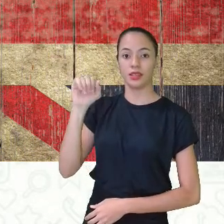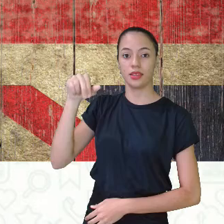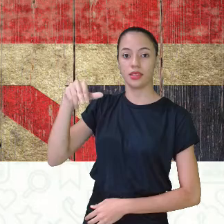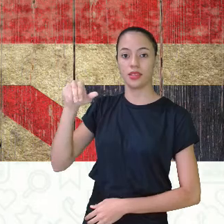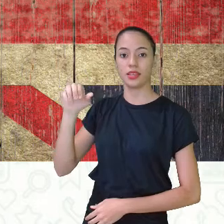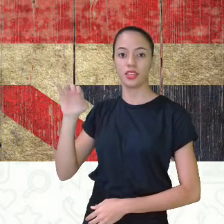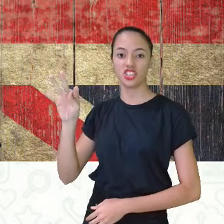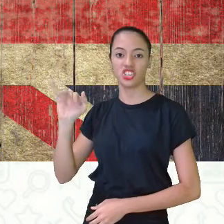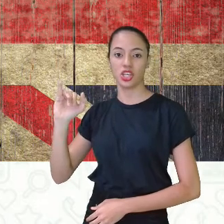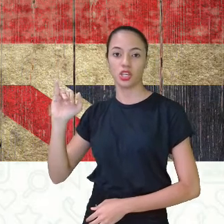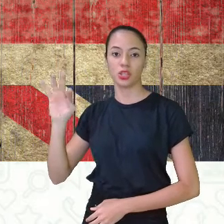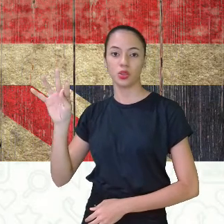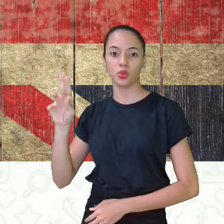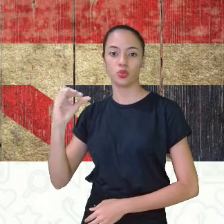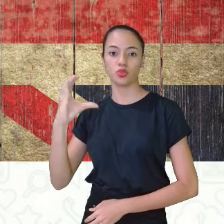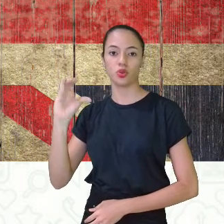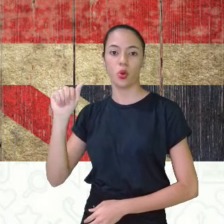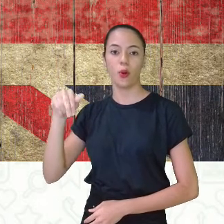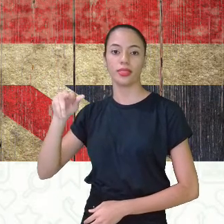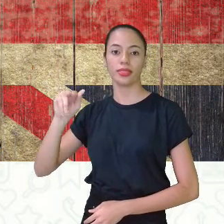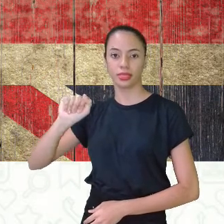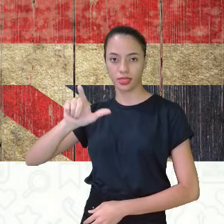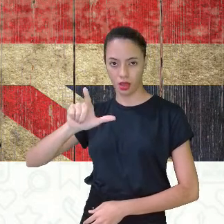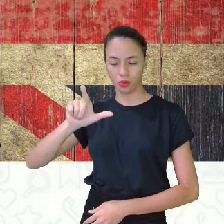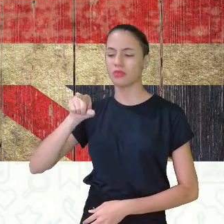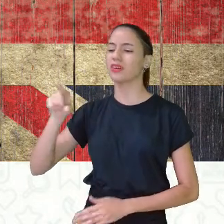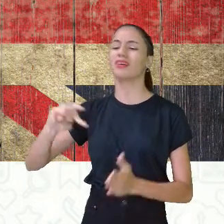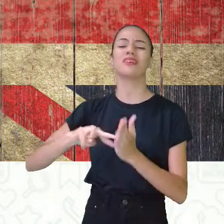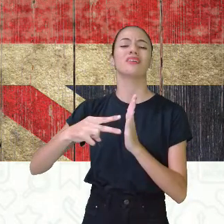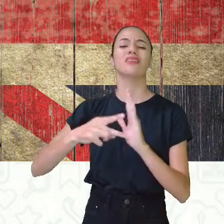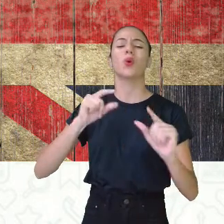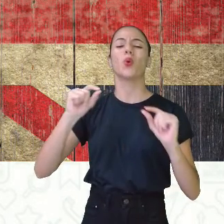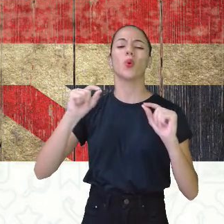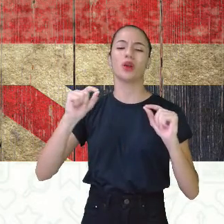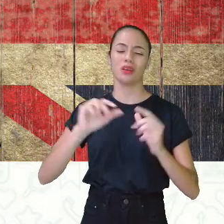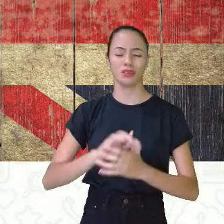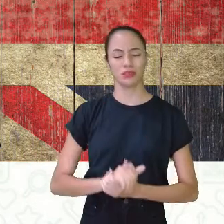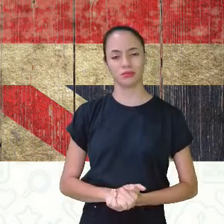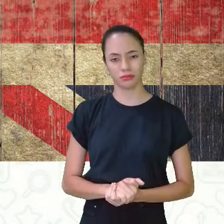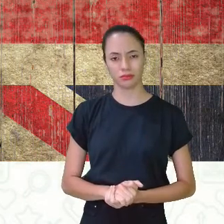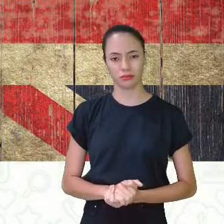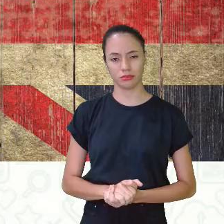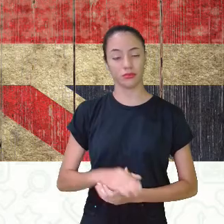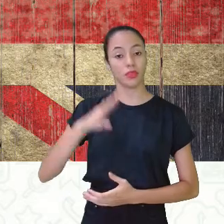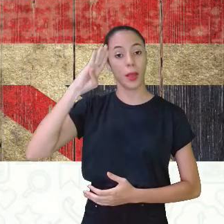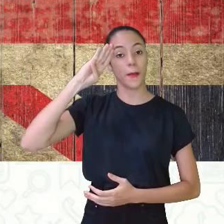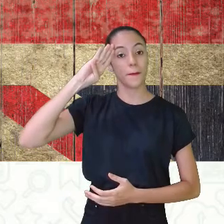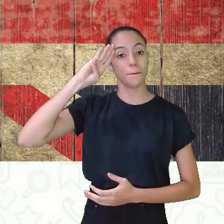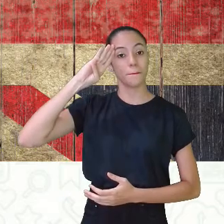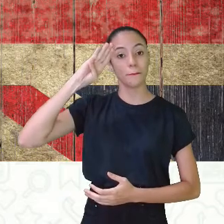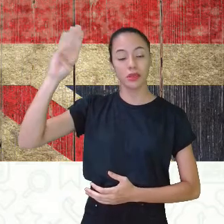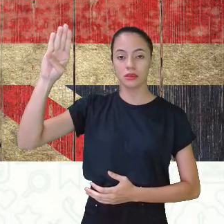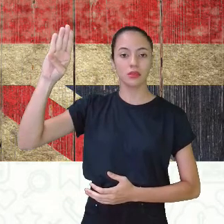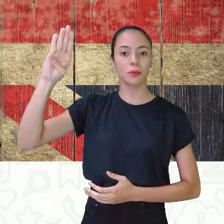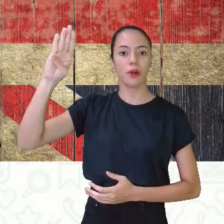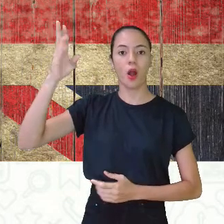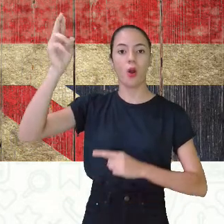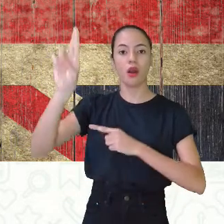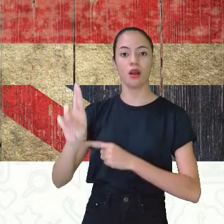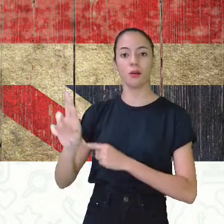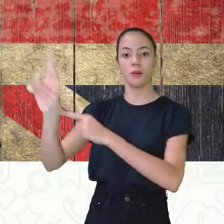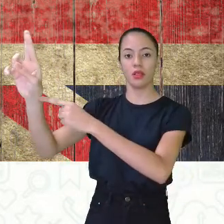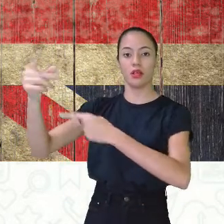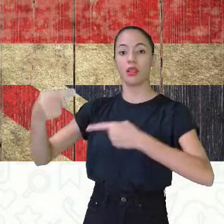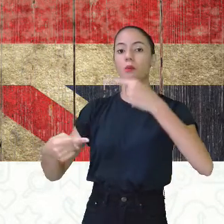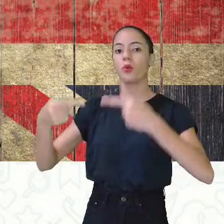essa forma aí de governo, que quer dizer o quê, professora? É a principal autoridade política,